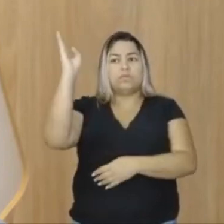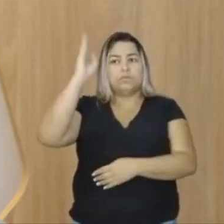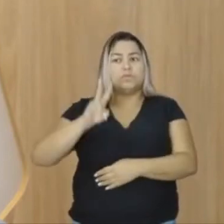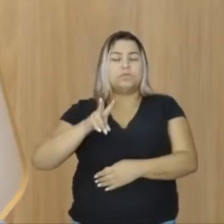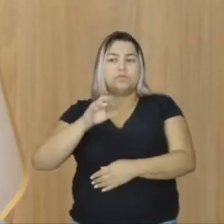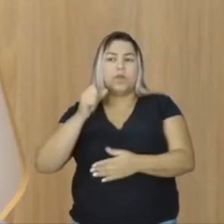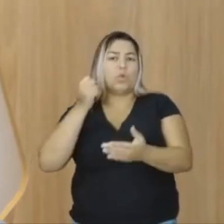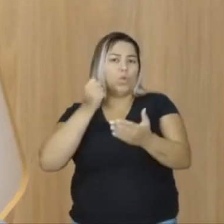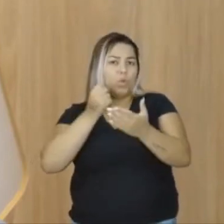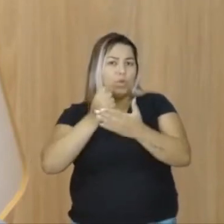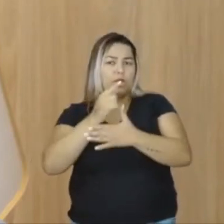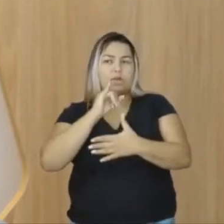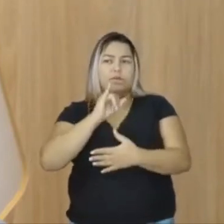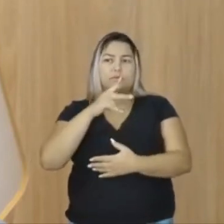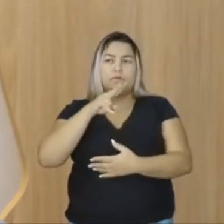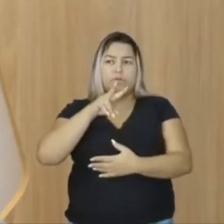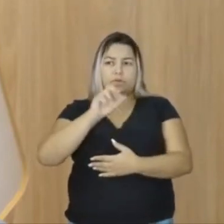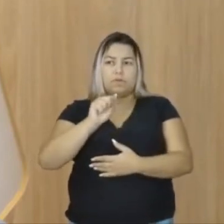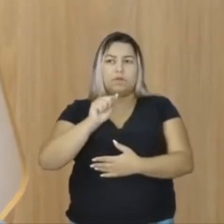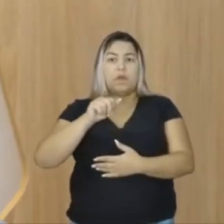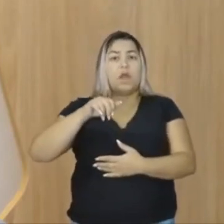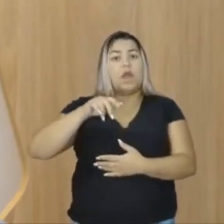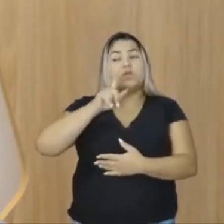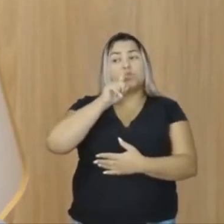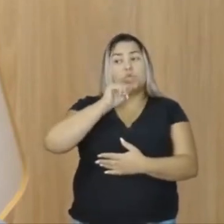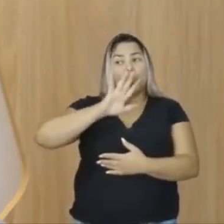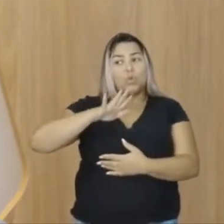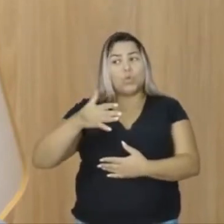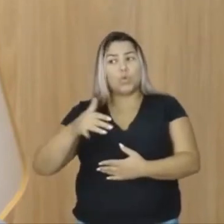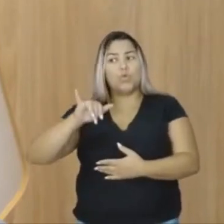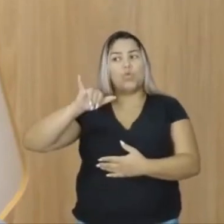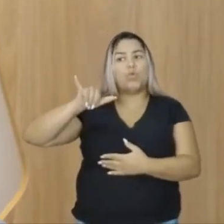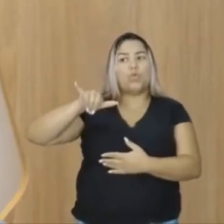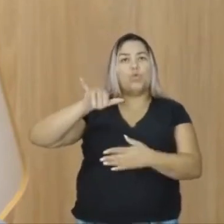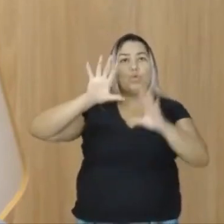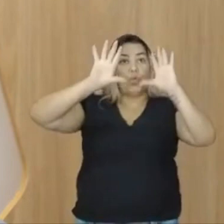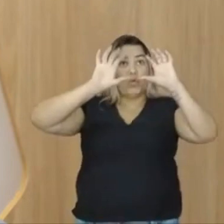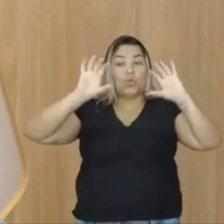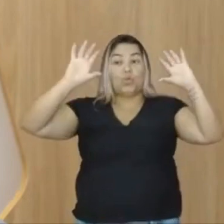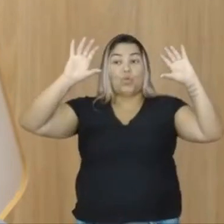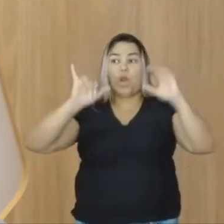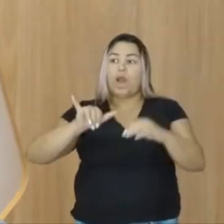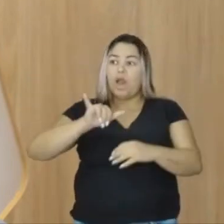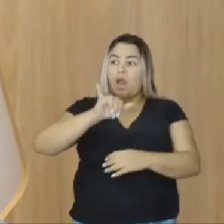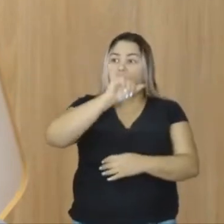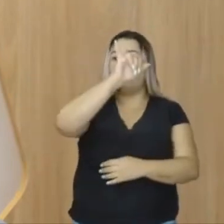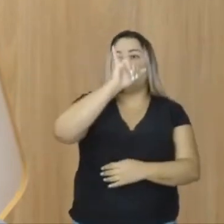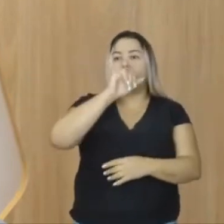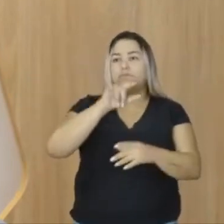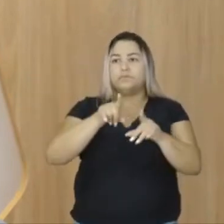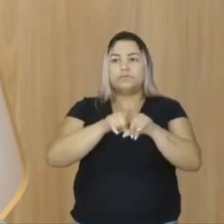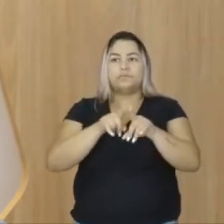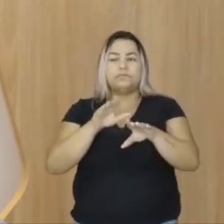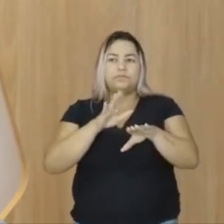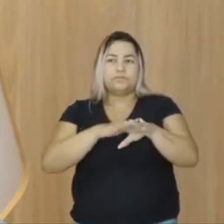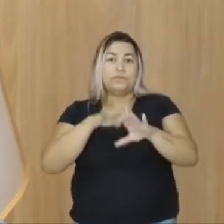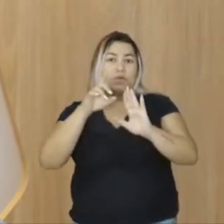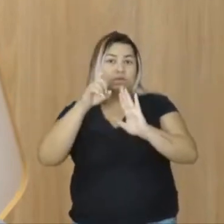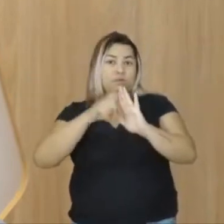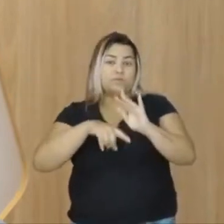cobrar IPVA aquático e aéreo. Então, isso também é mais justiça tributária. Como também nós